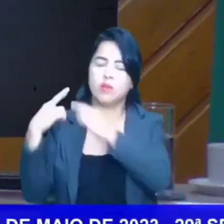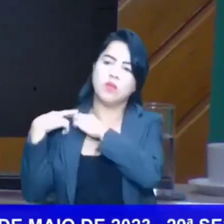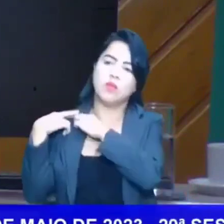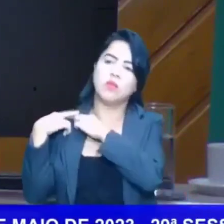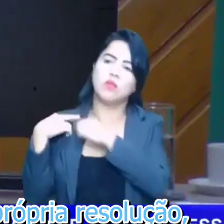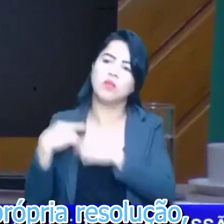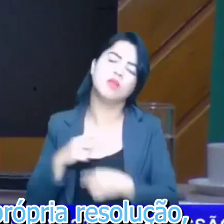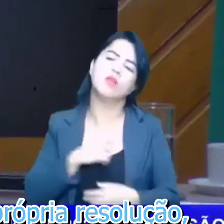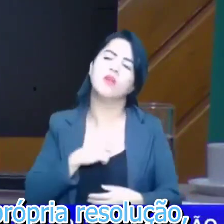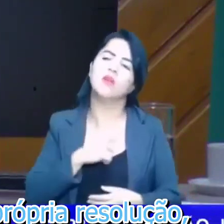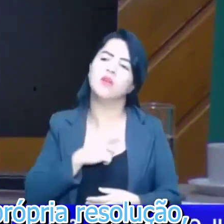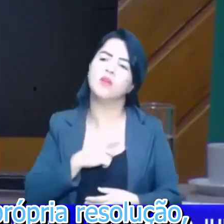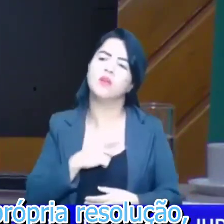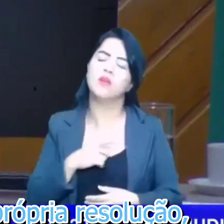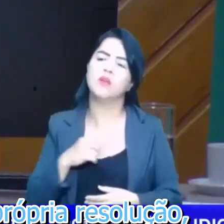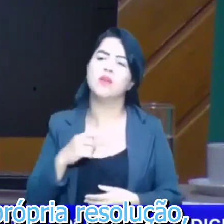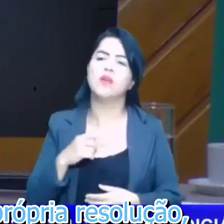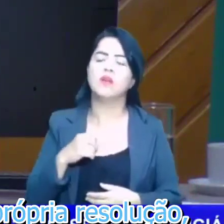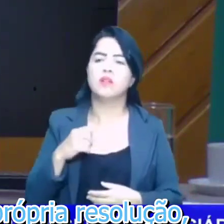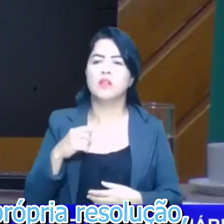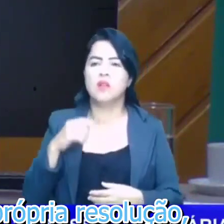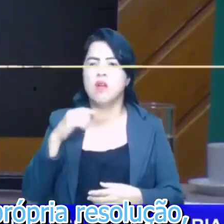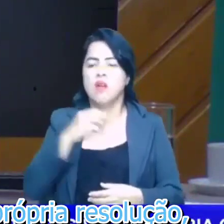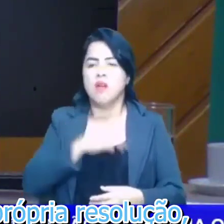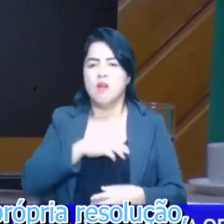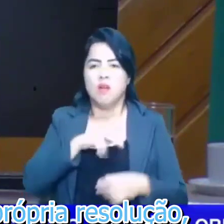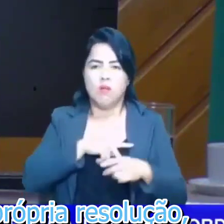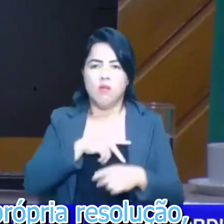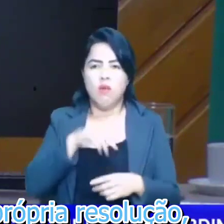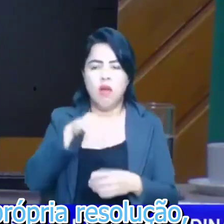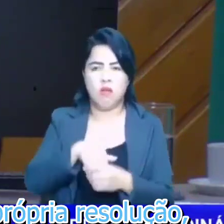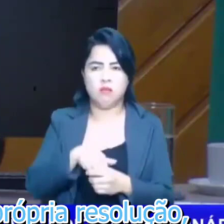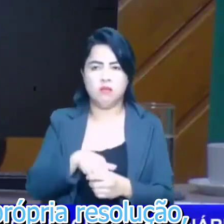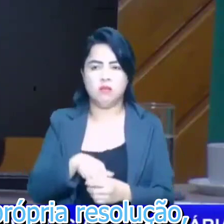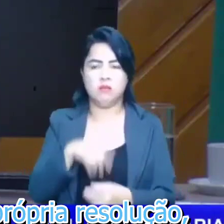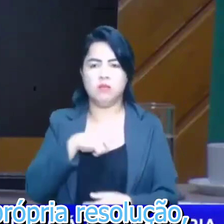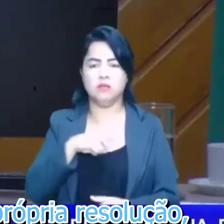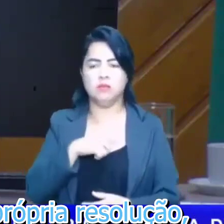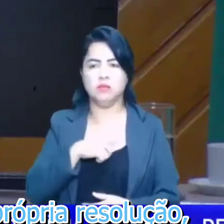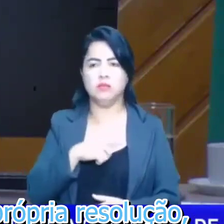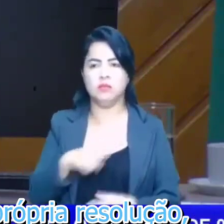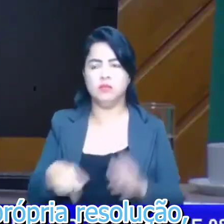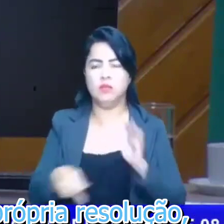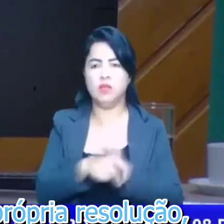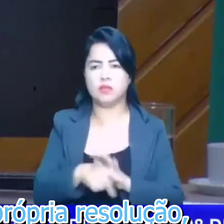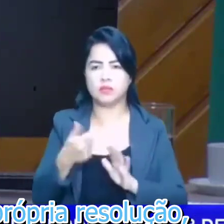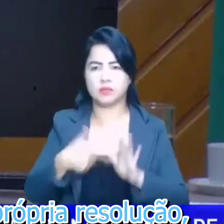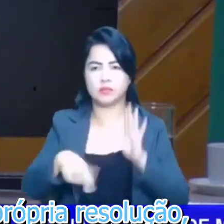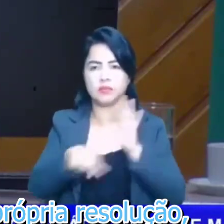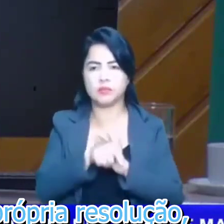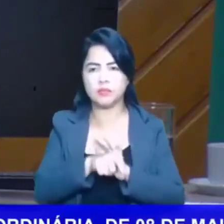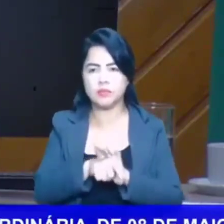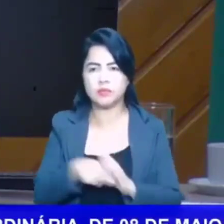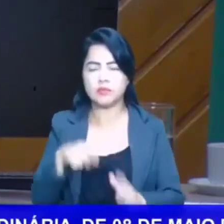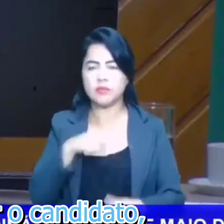Ministério Público Eleitoral também sustentou, e segue a sustentar, que a própria resolução,